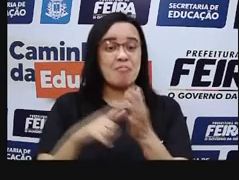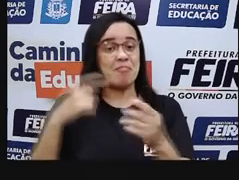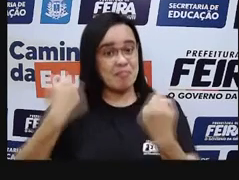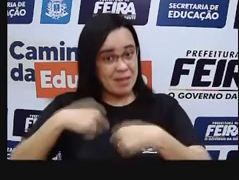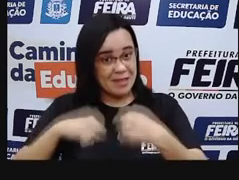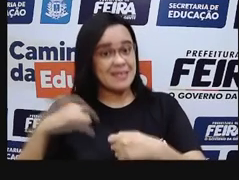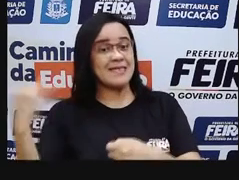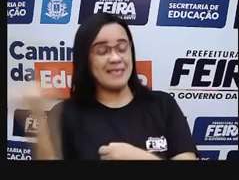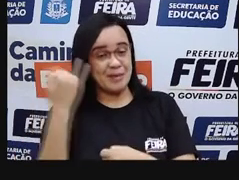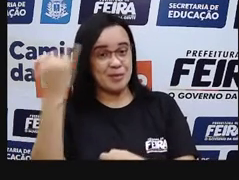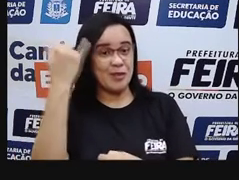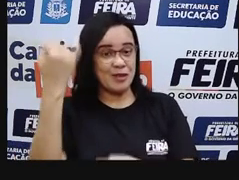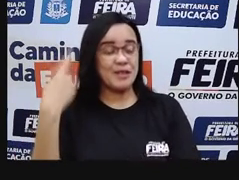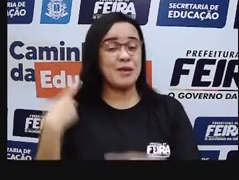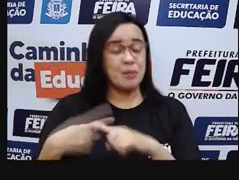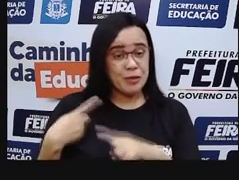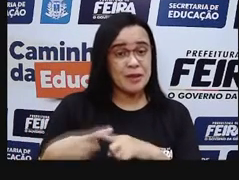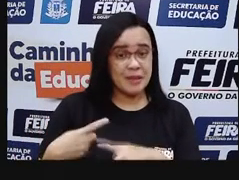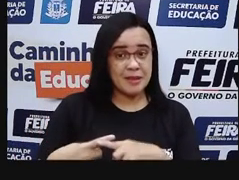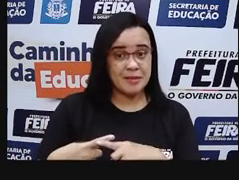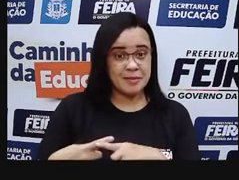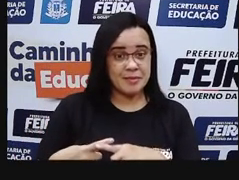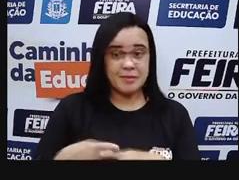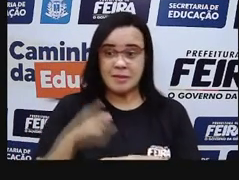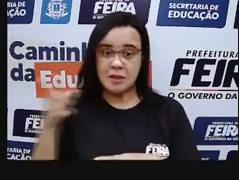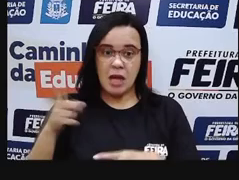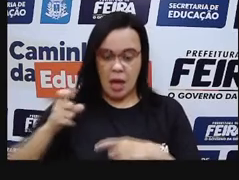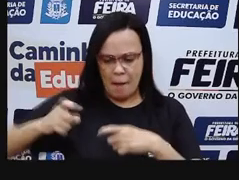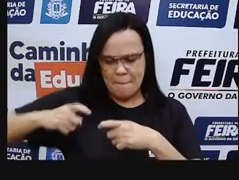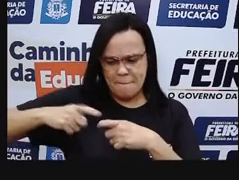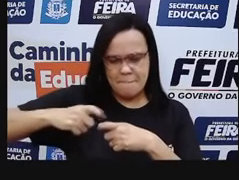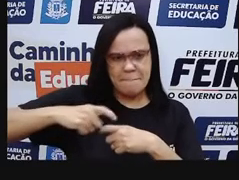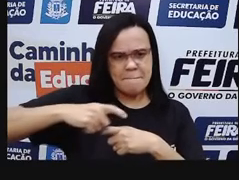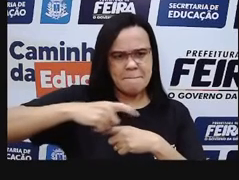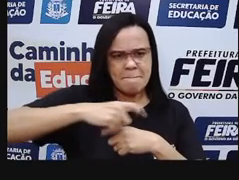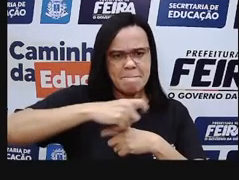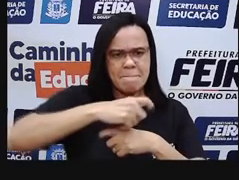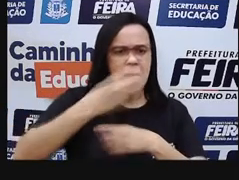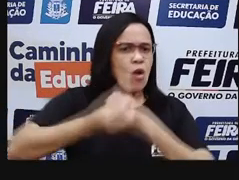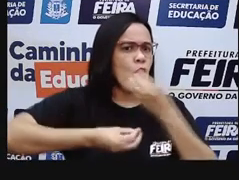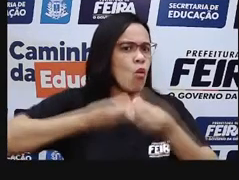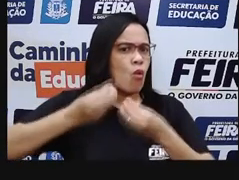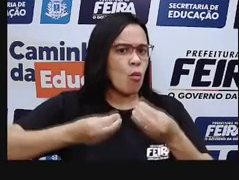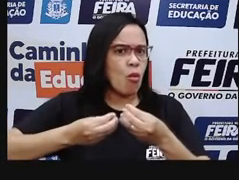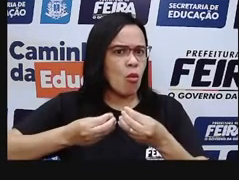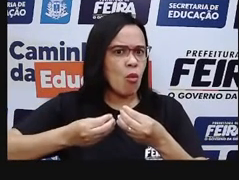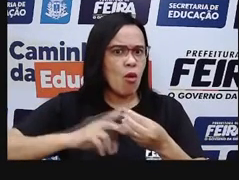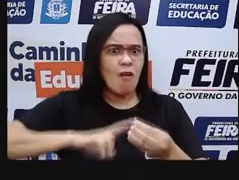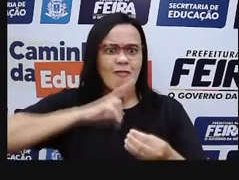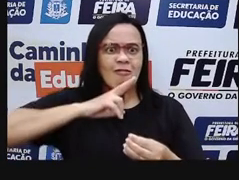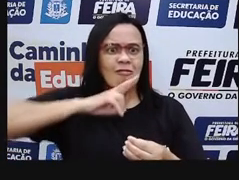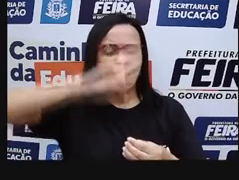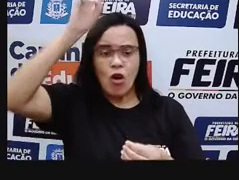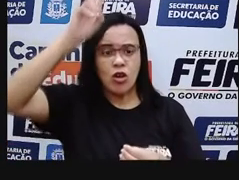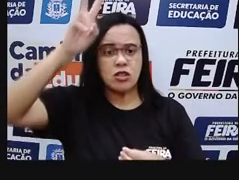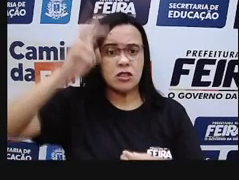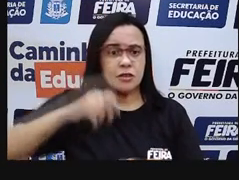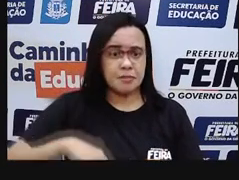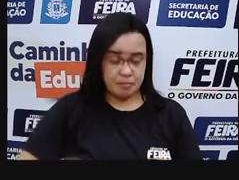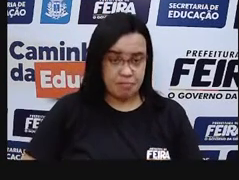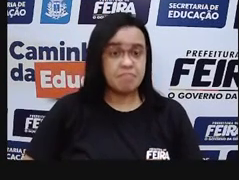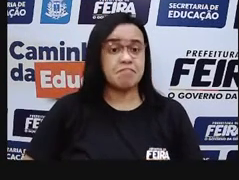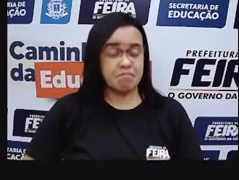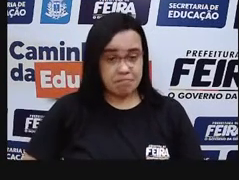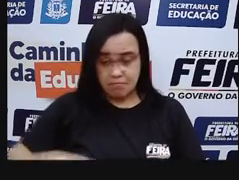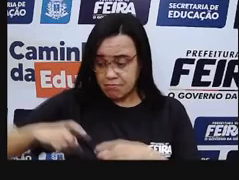resistência a drogas antimicrobianas que que acontece nós estamos com um problema Mundial né que a